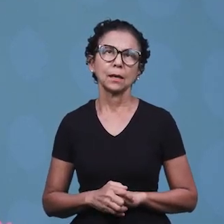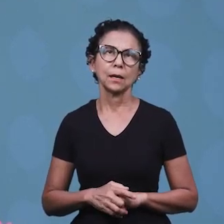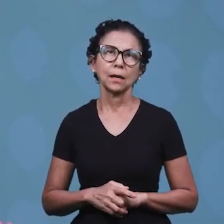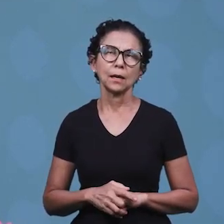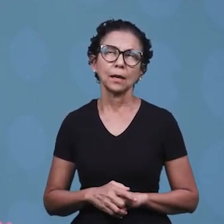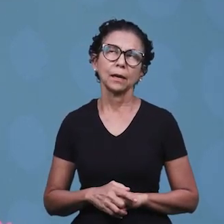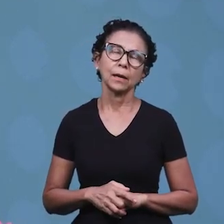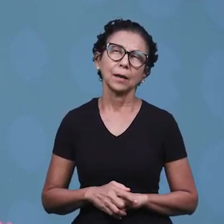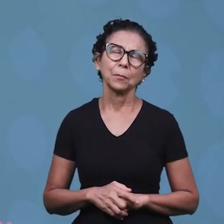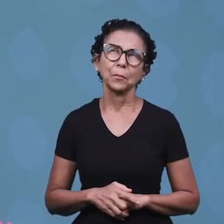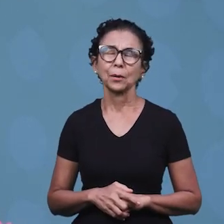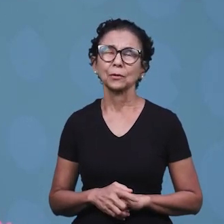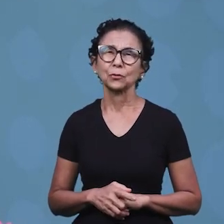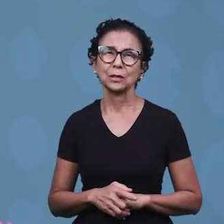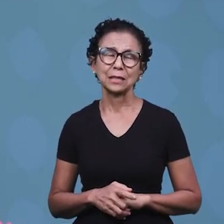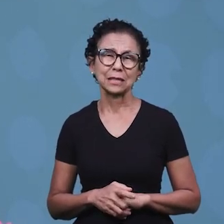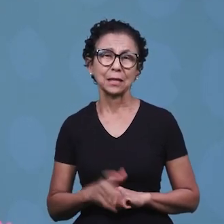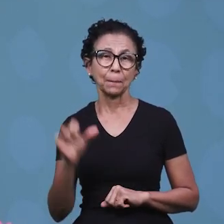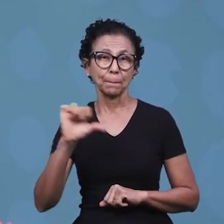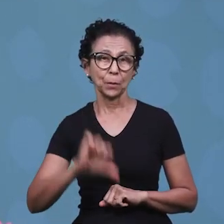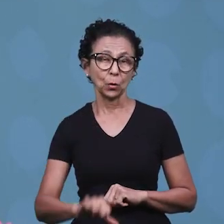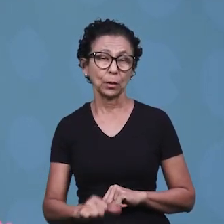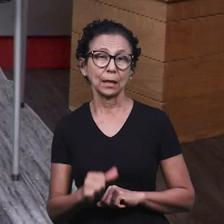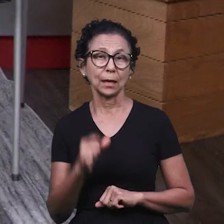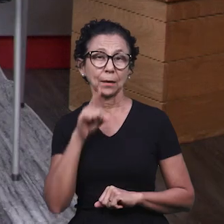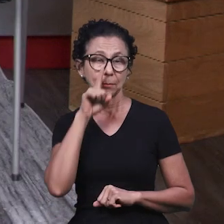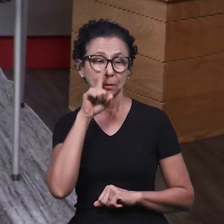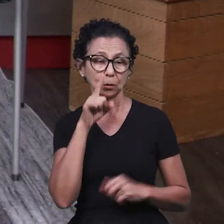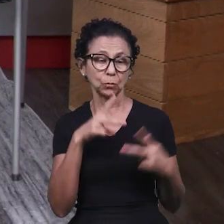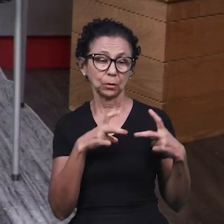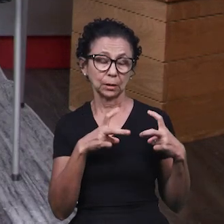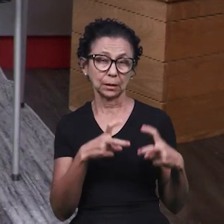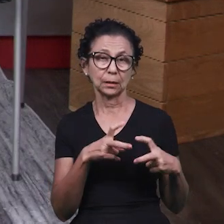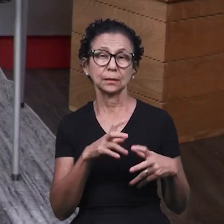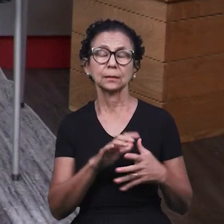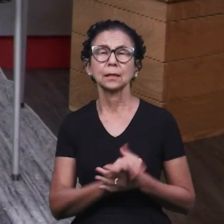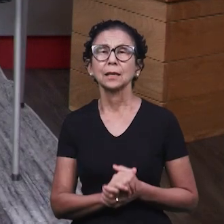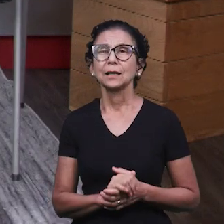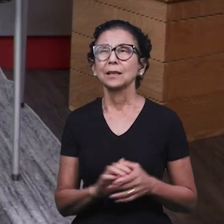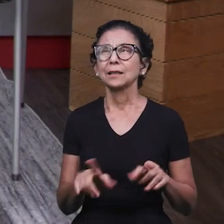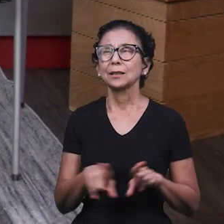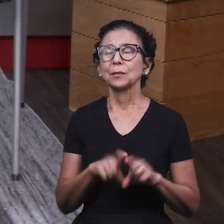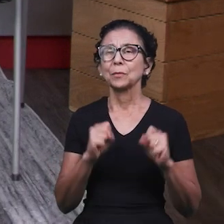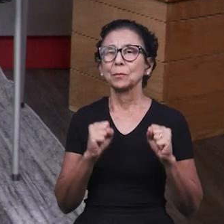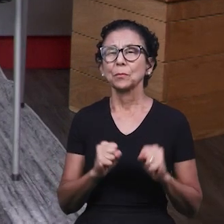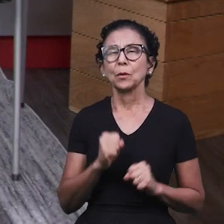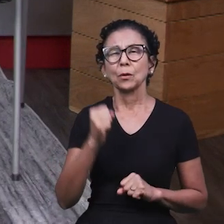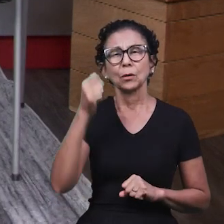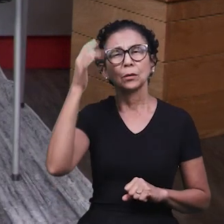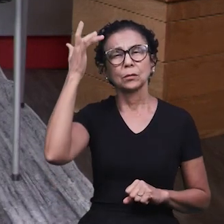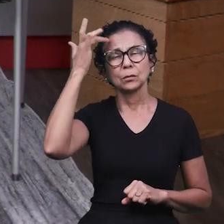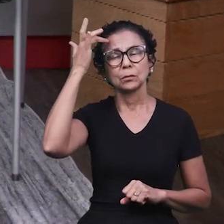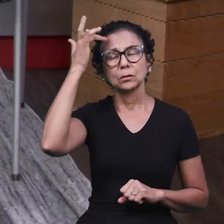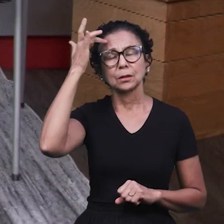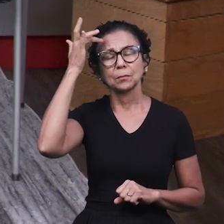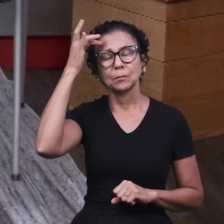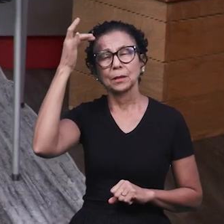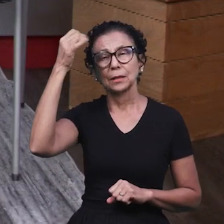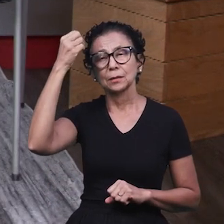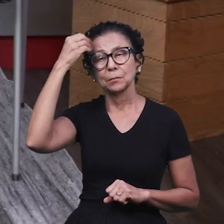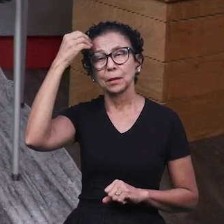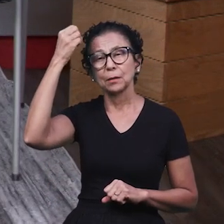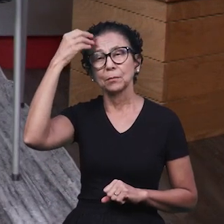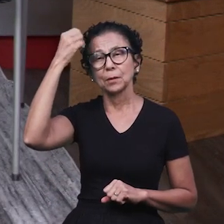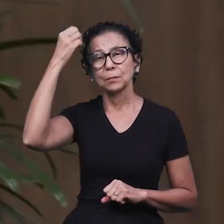causar náuseas, retenção líquida, dor de cabeça e alguns sangramentos excessivos e